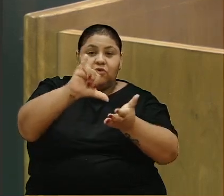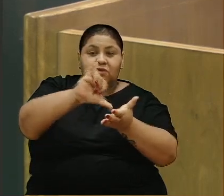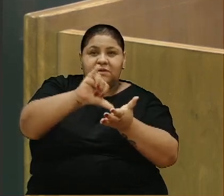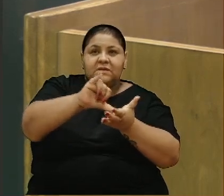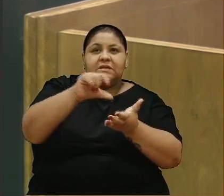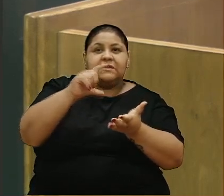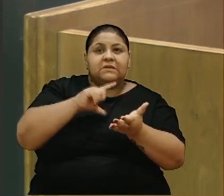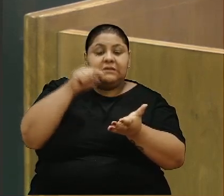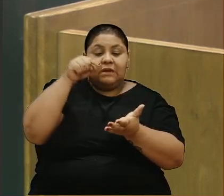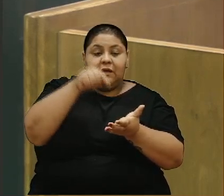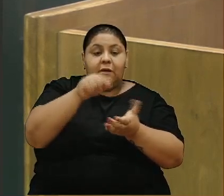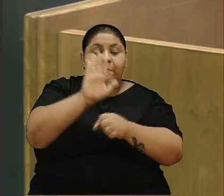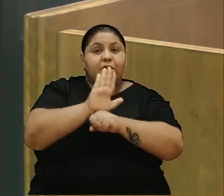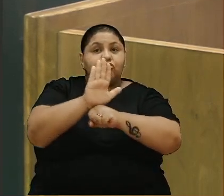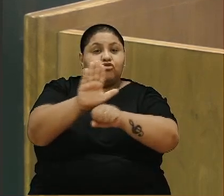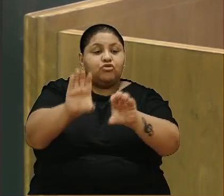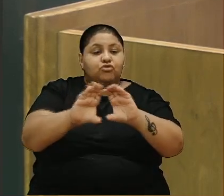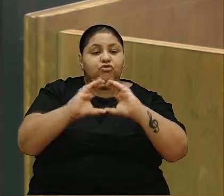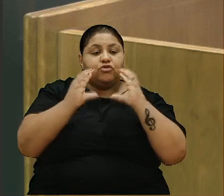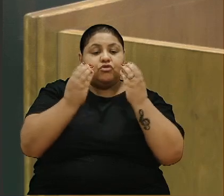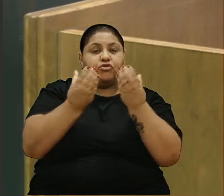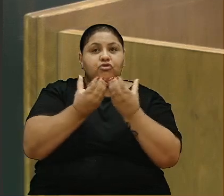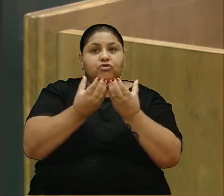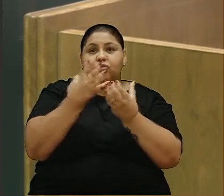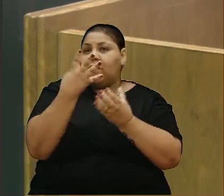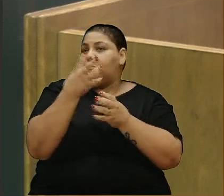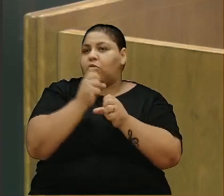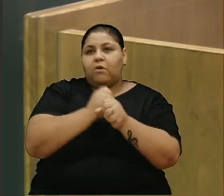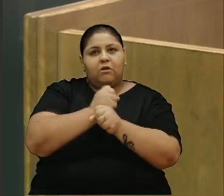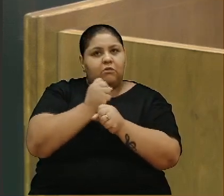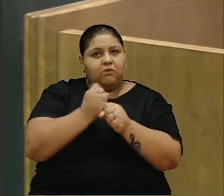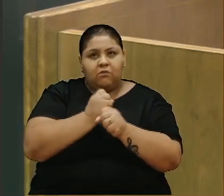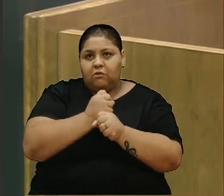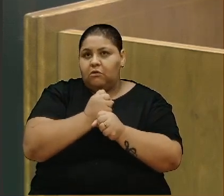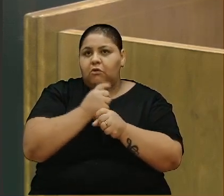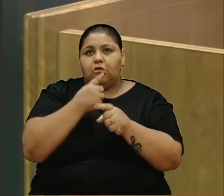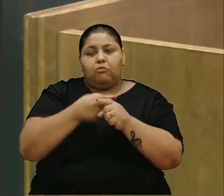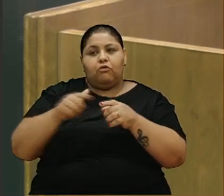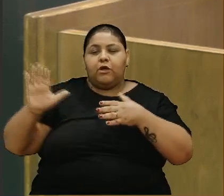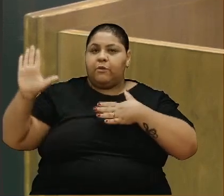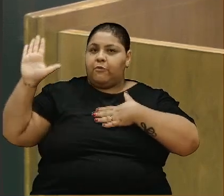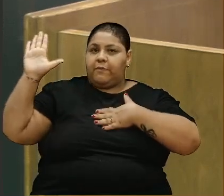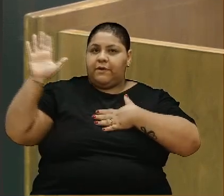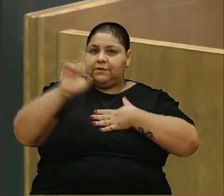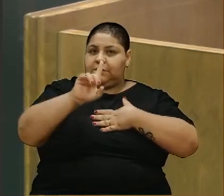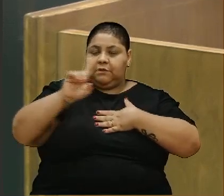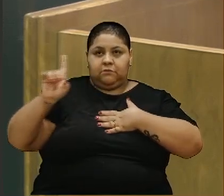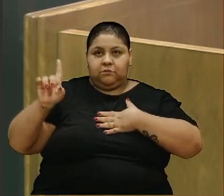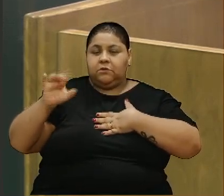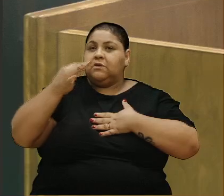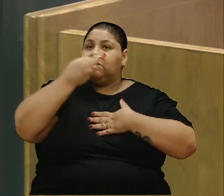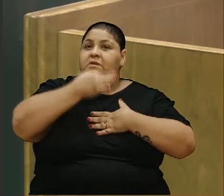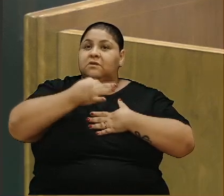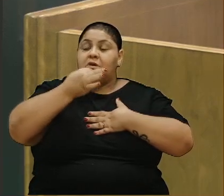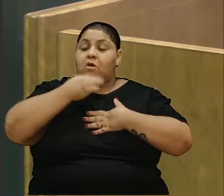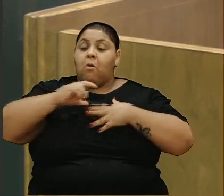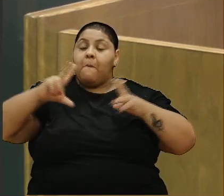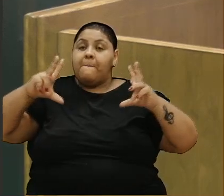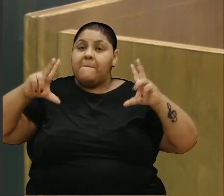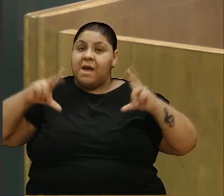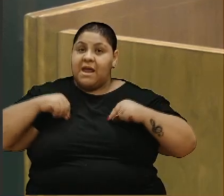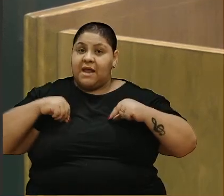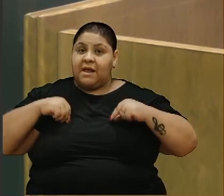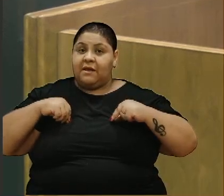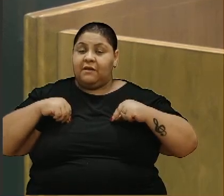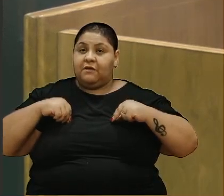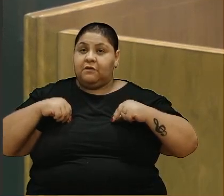para servir a comunidade, e não é por 4 anos, e não é porque foi promessa de alguma coisa. Caxias do Sul merece